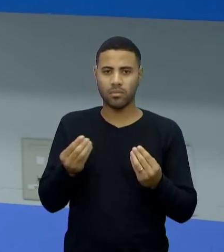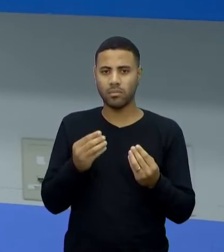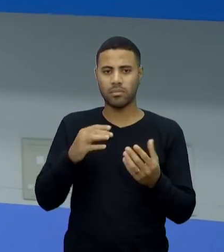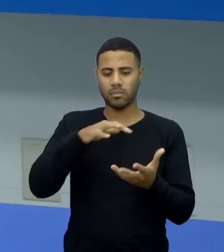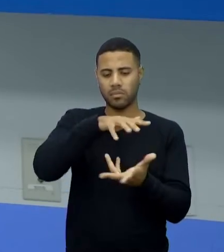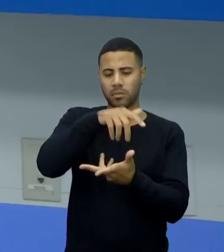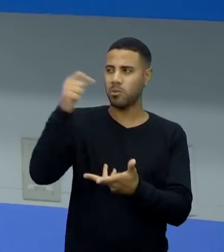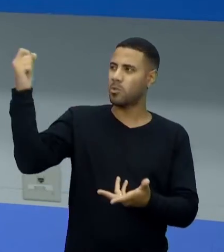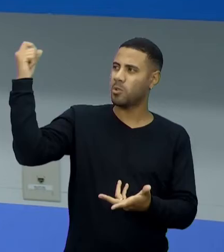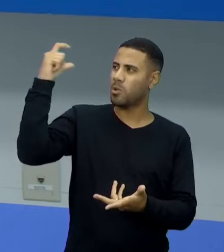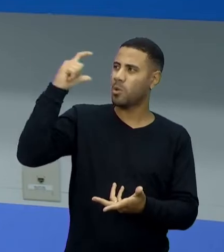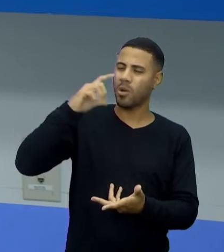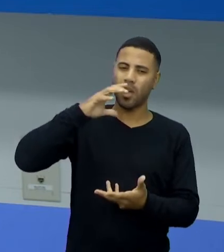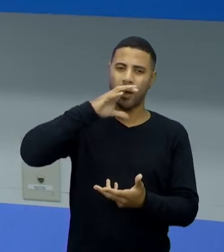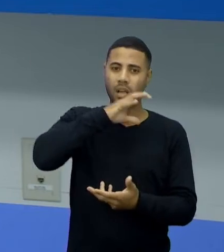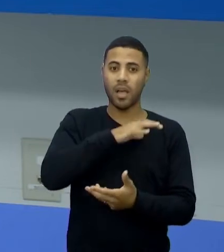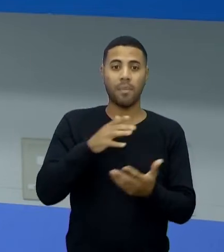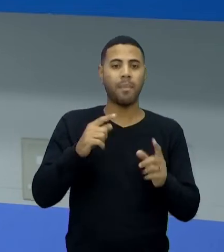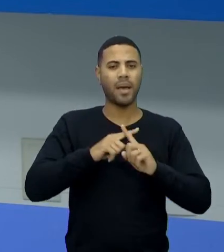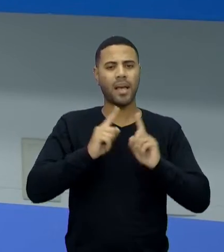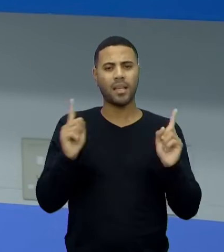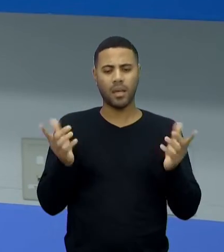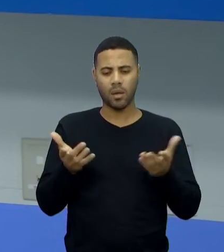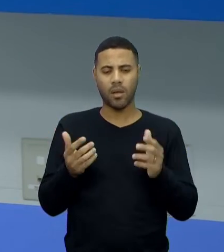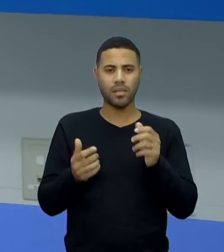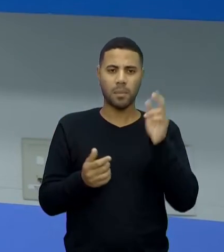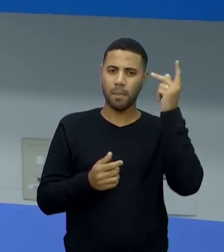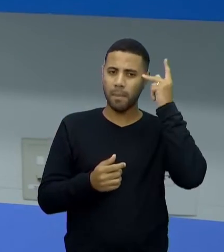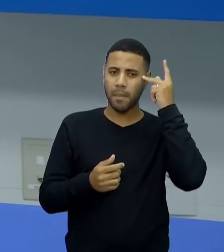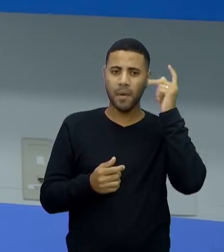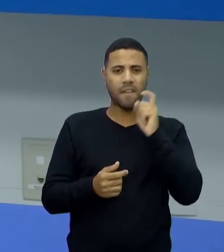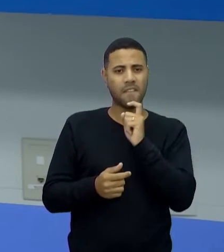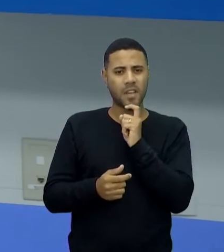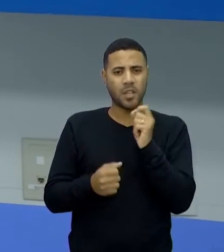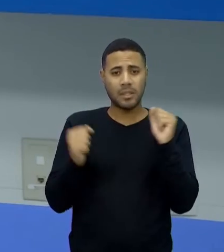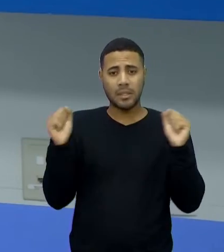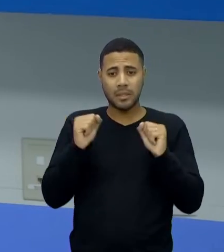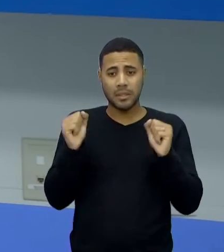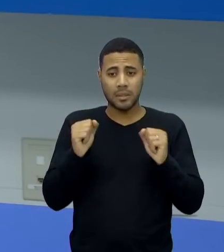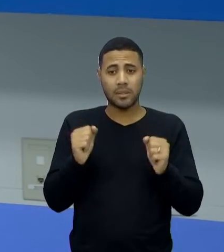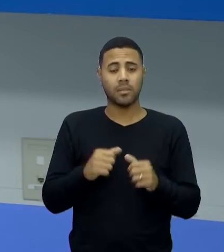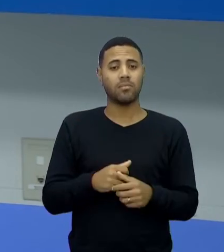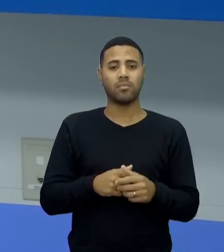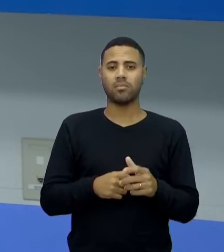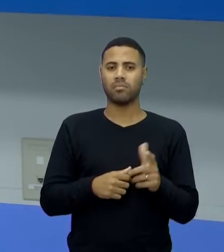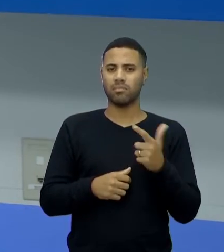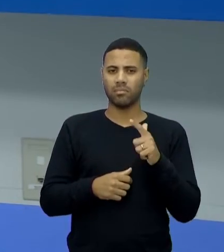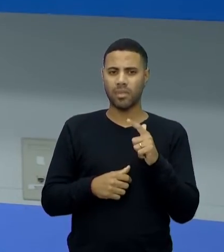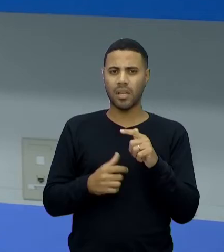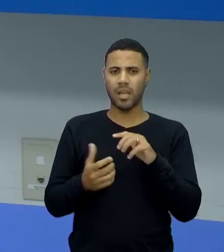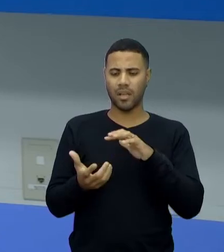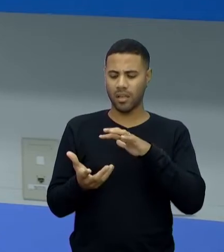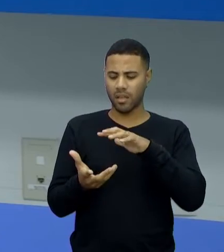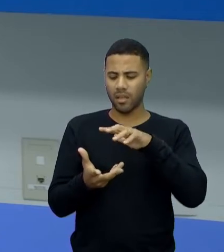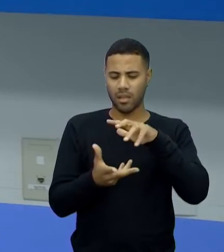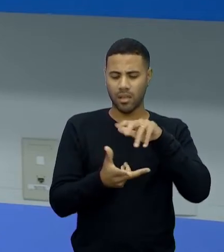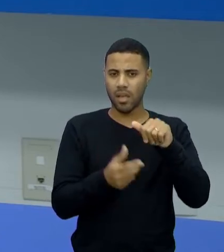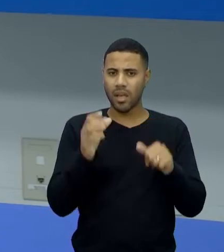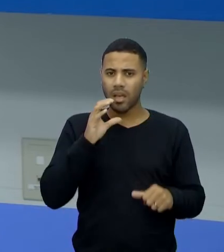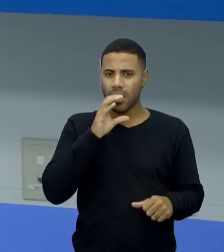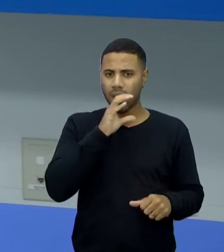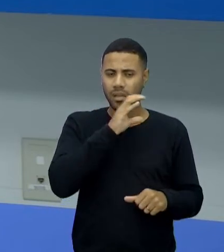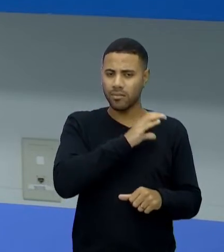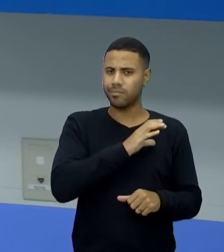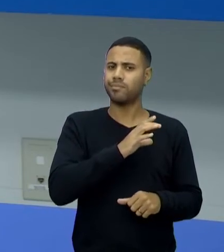tá passando por um momento de bastante frio aqui em São Paulo e algumas pessoas que defendem que não existe o aquecimento global dizem o seguinte